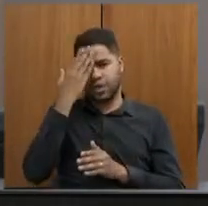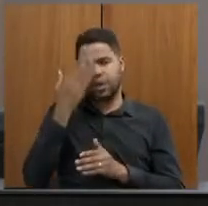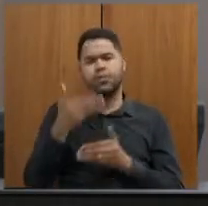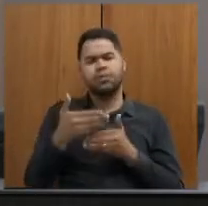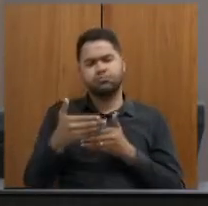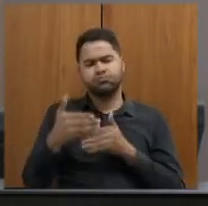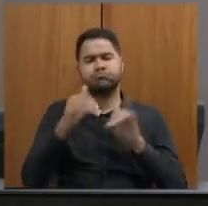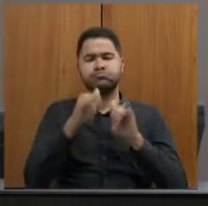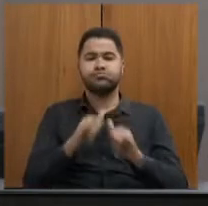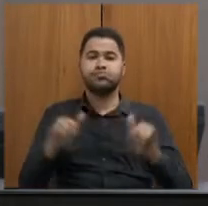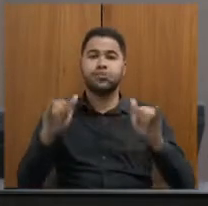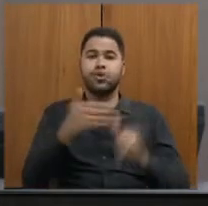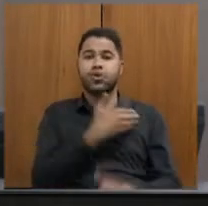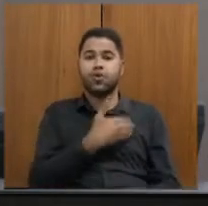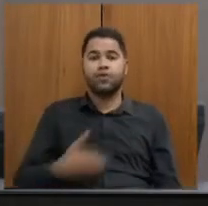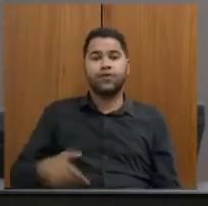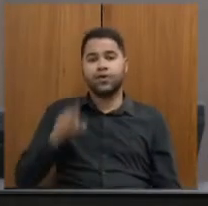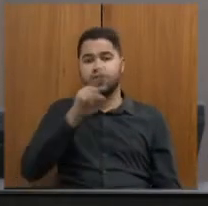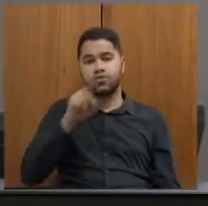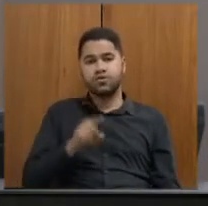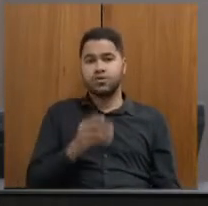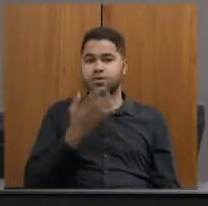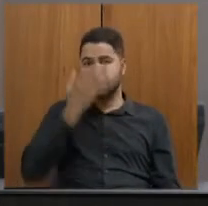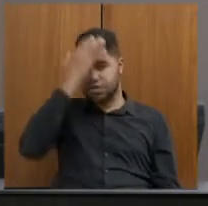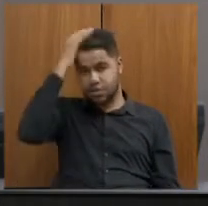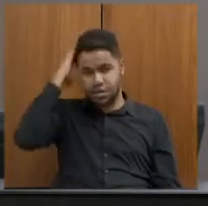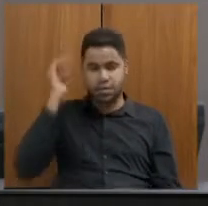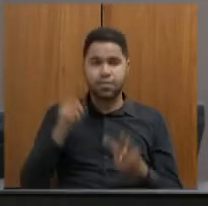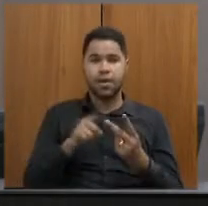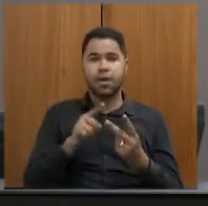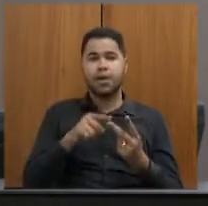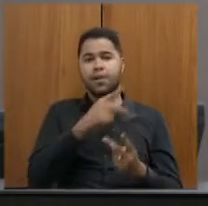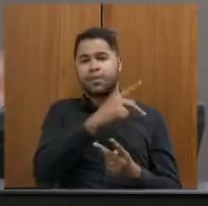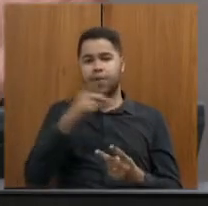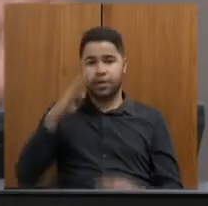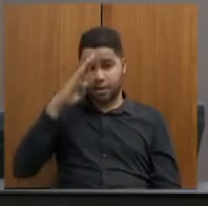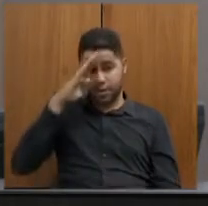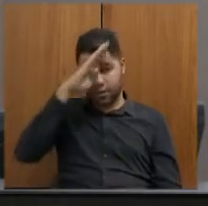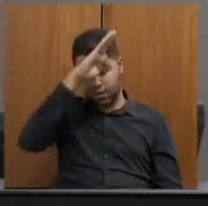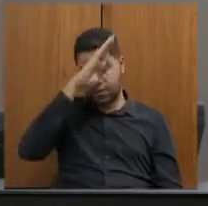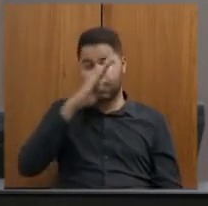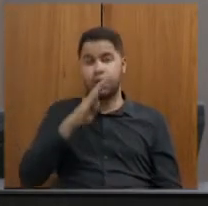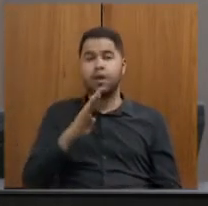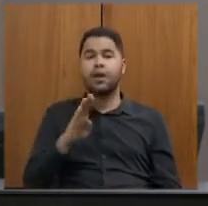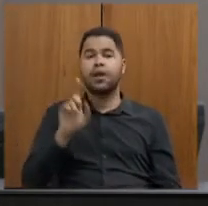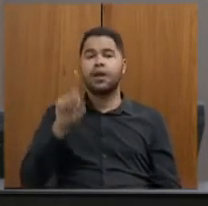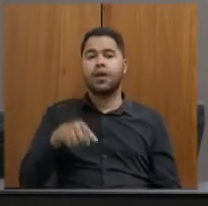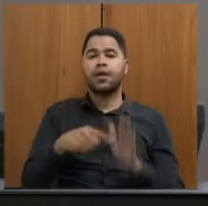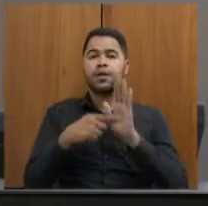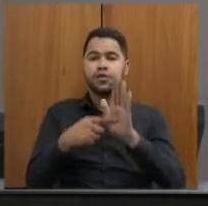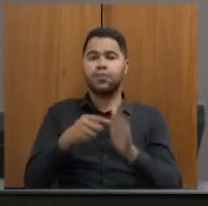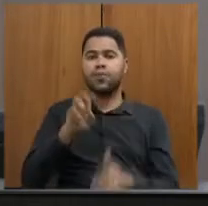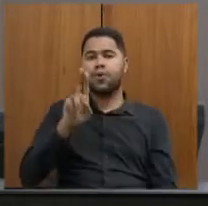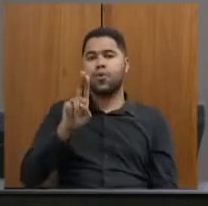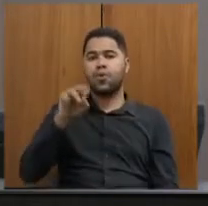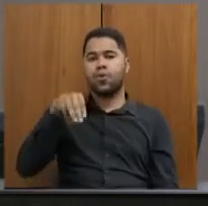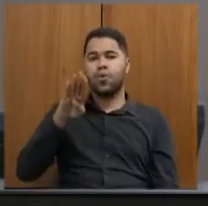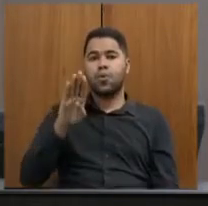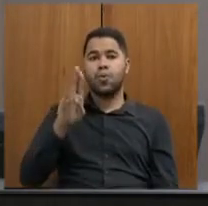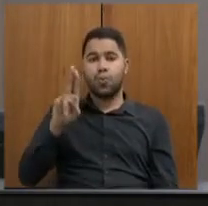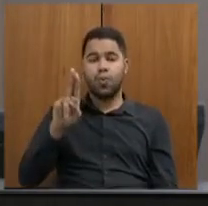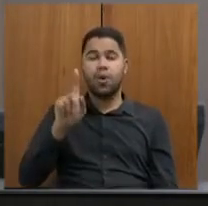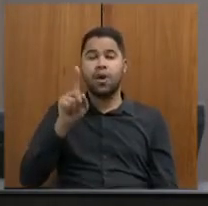e anunciado pelo nosso Governador Romeu Zema pelo presidente bolsonaro durante a esposa é burro Lá em Uberaba tem última